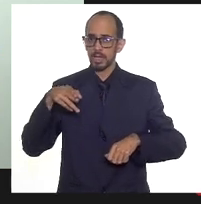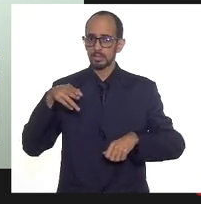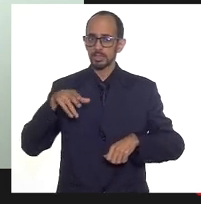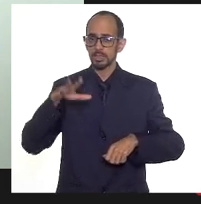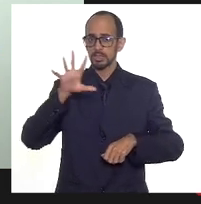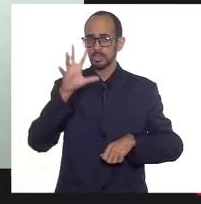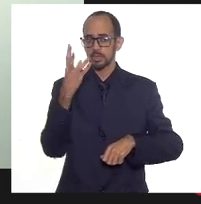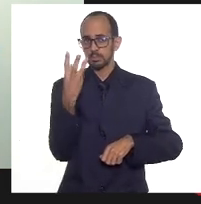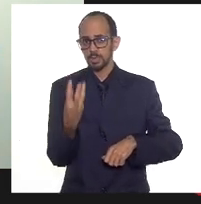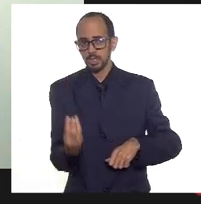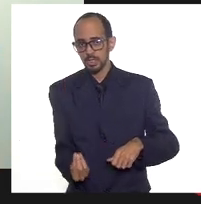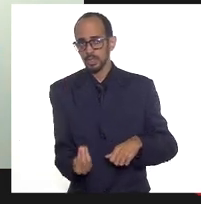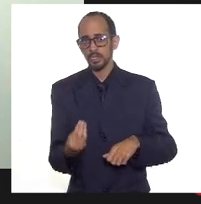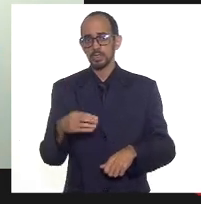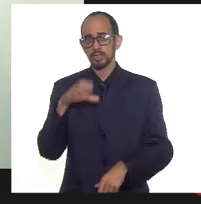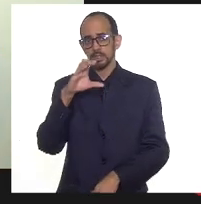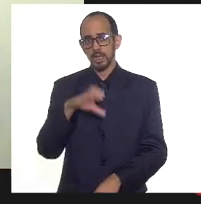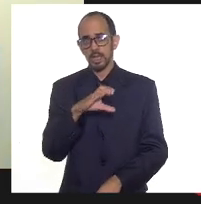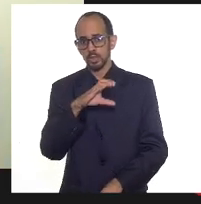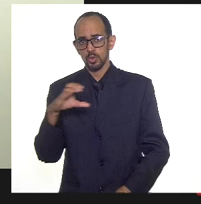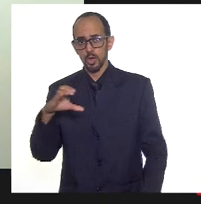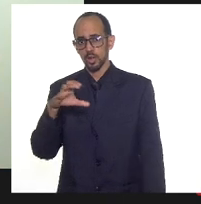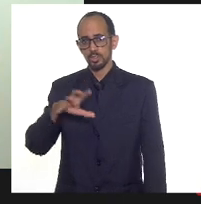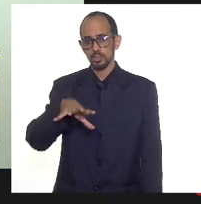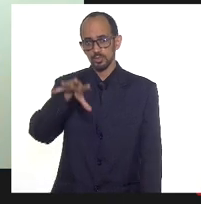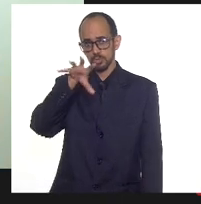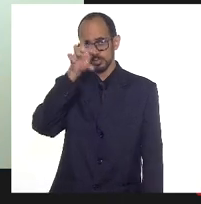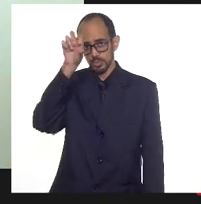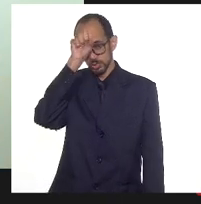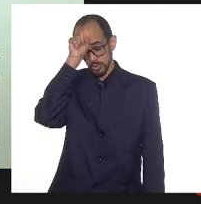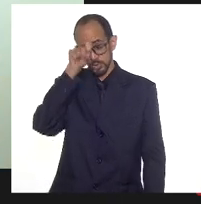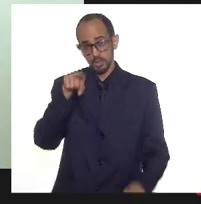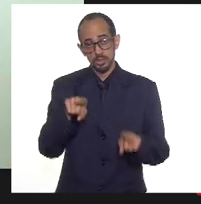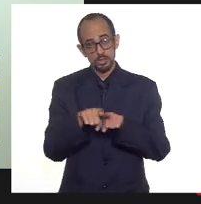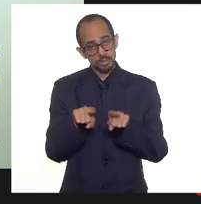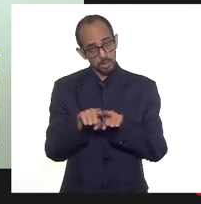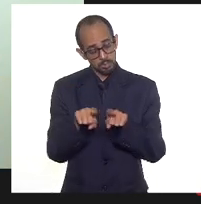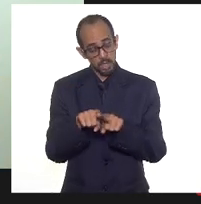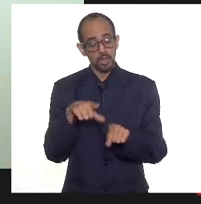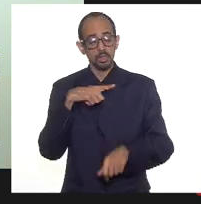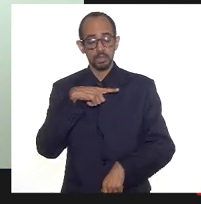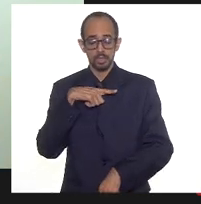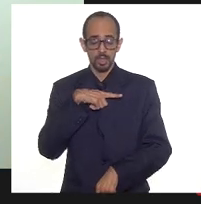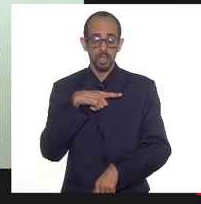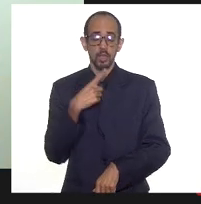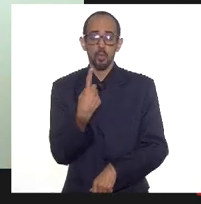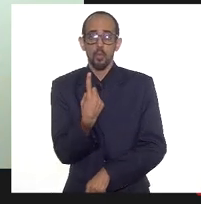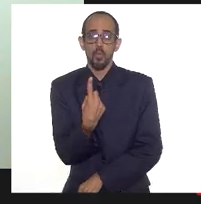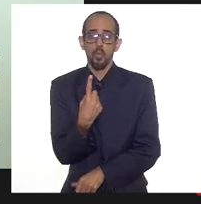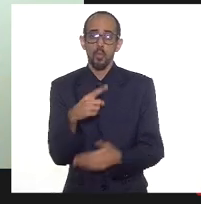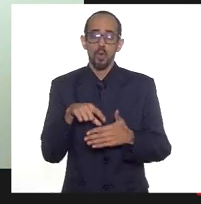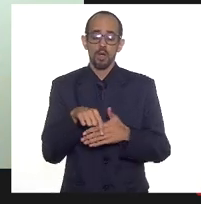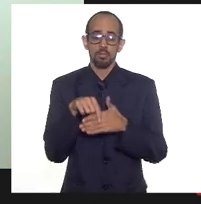espíritas, católicos, umbandistas, e até tem um que